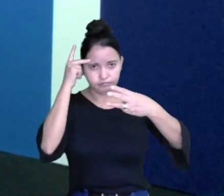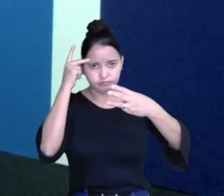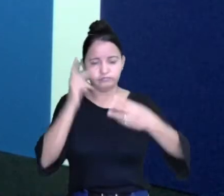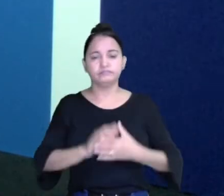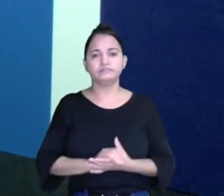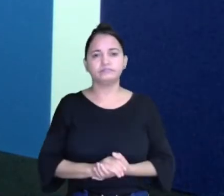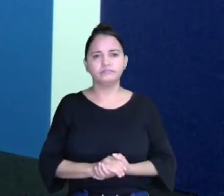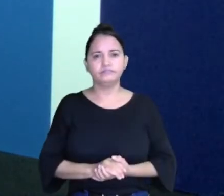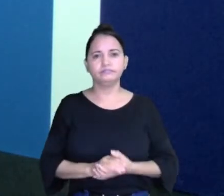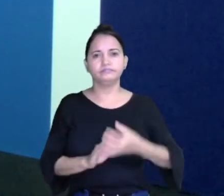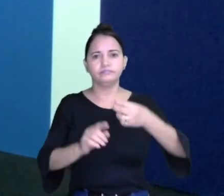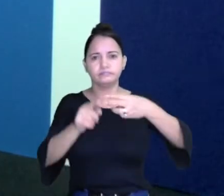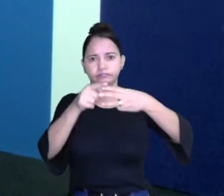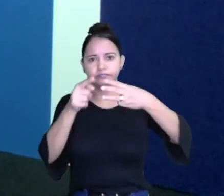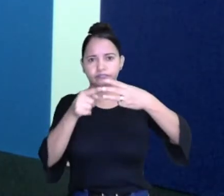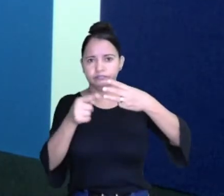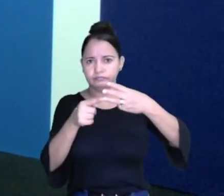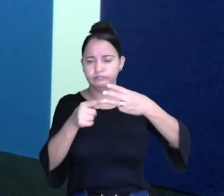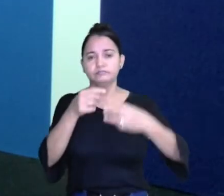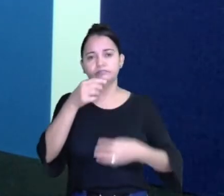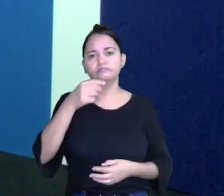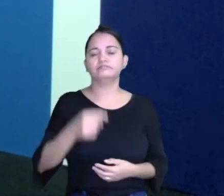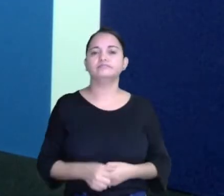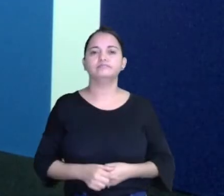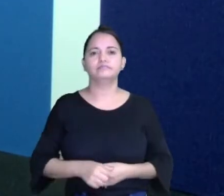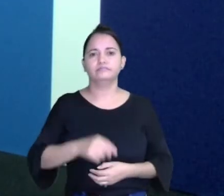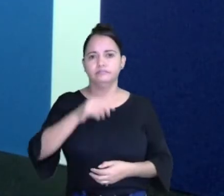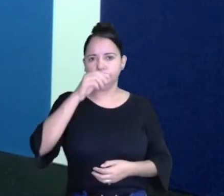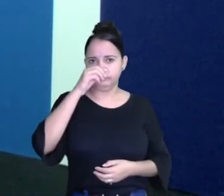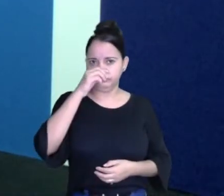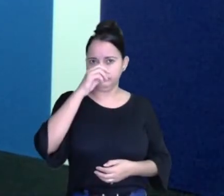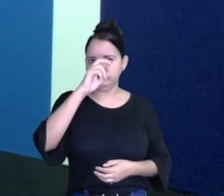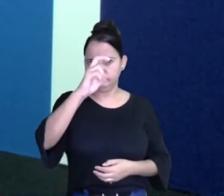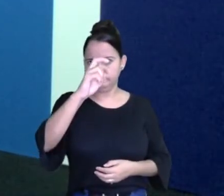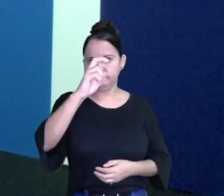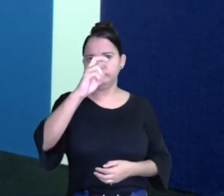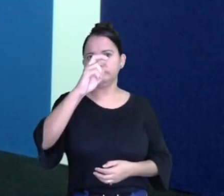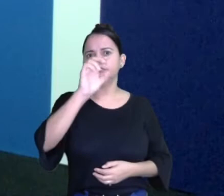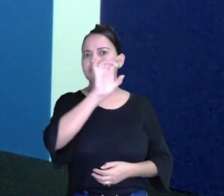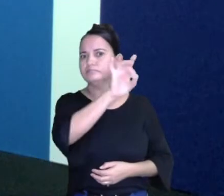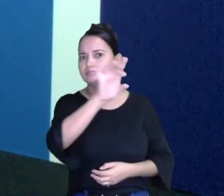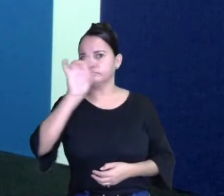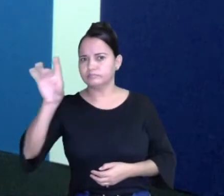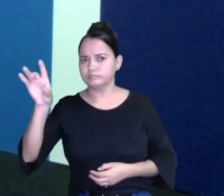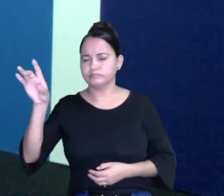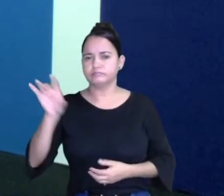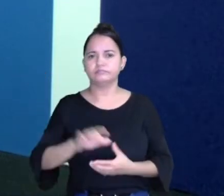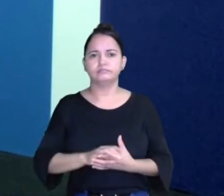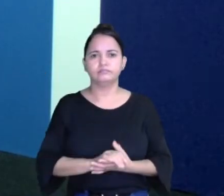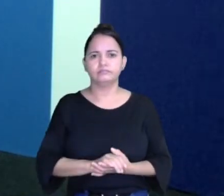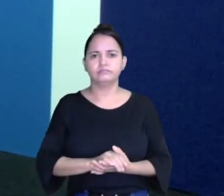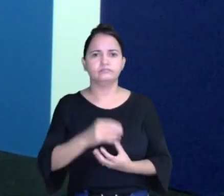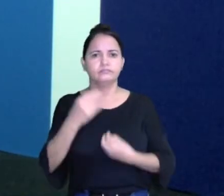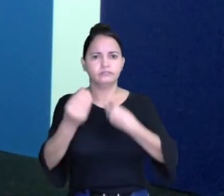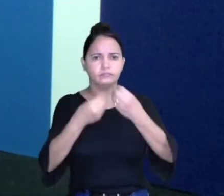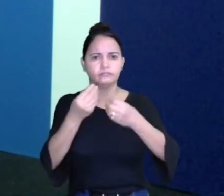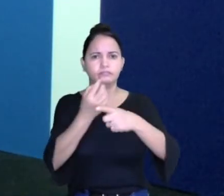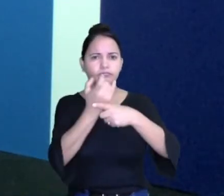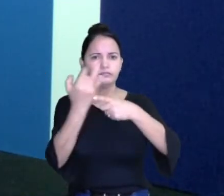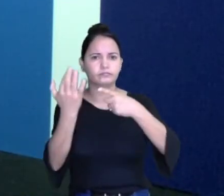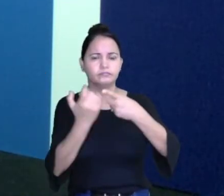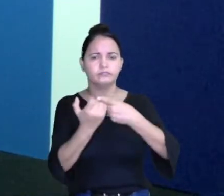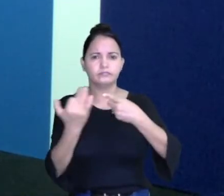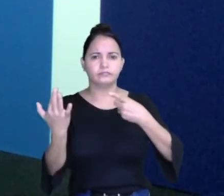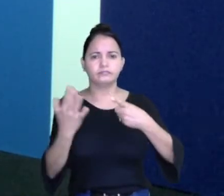professora, 3 vezes o número 5. Eu vou dividir 5 para cada um. Mas como eu vou representar isso numa